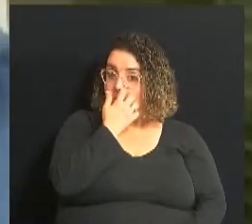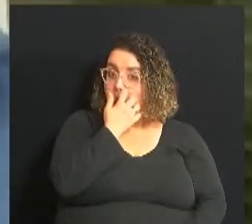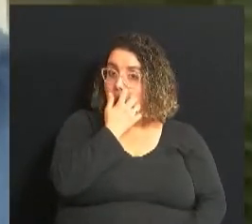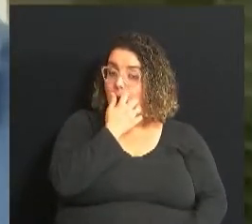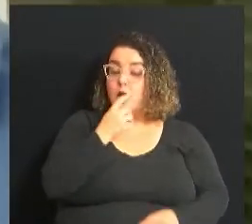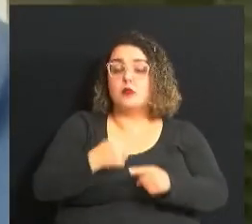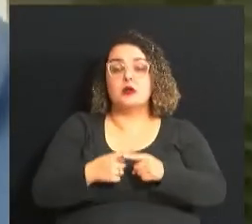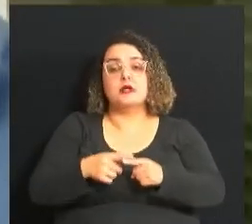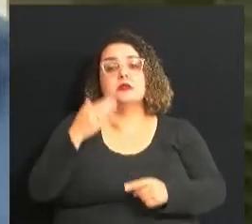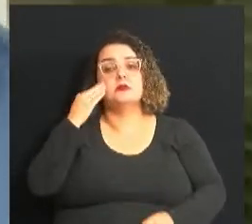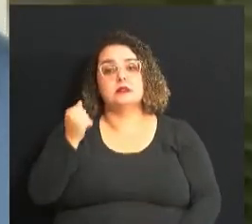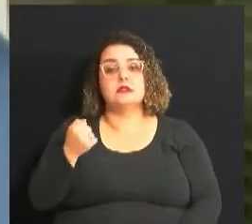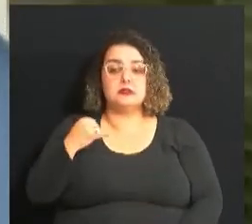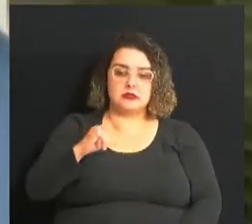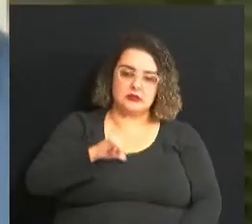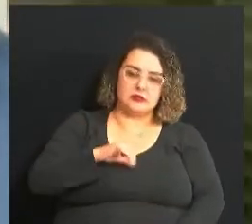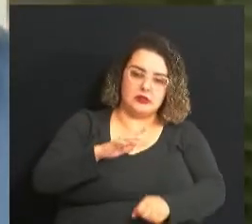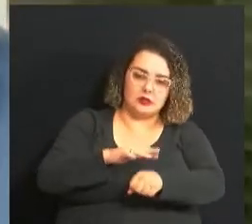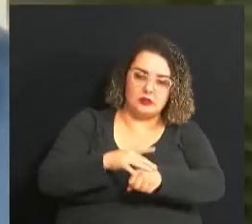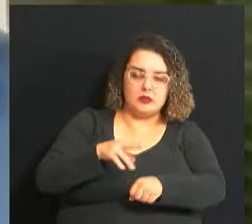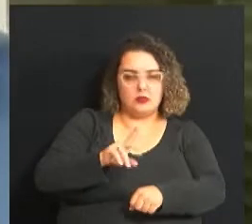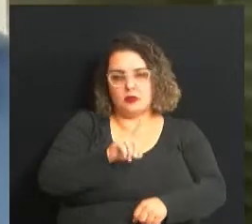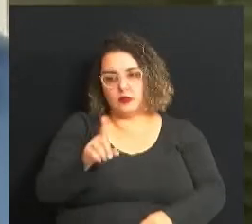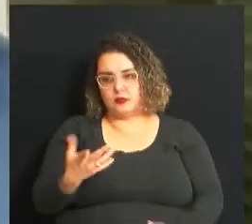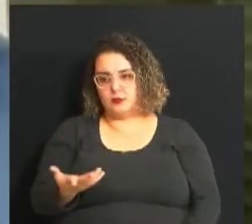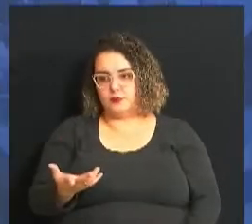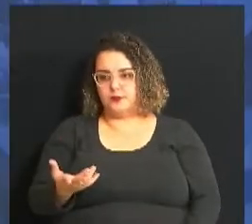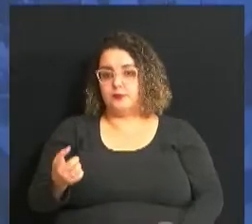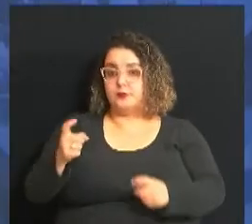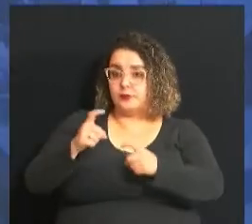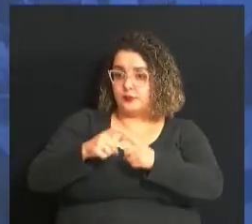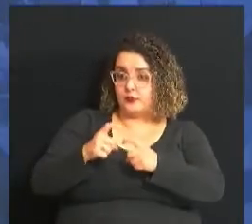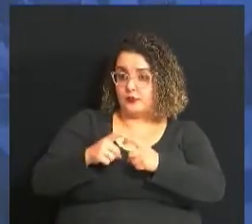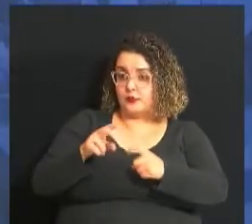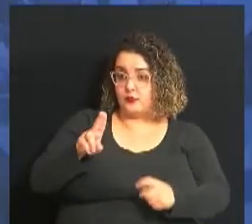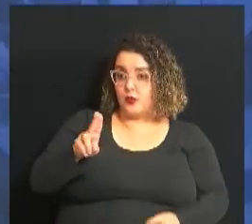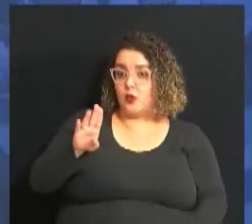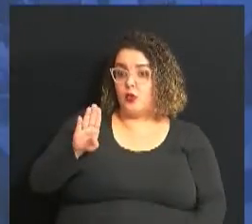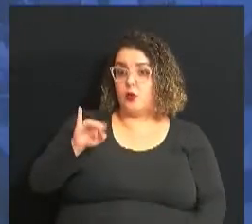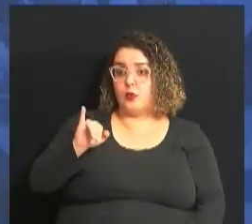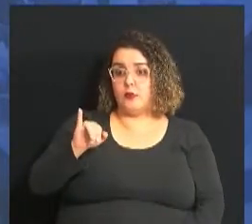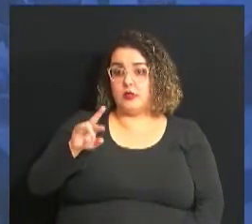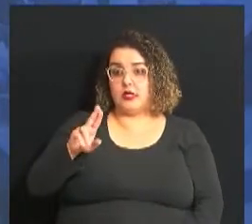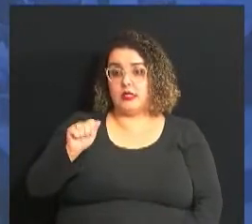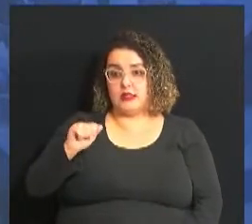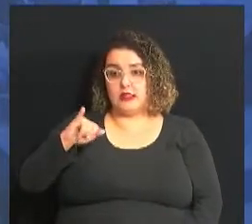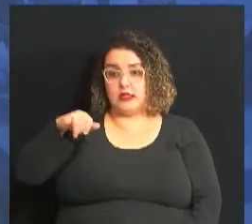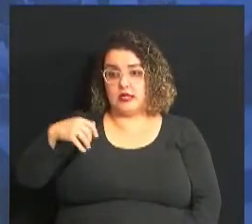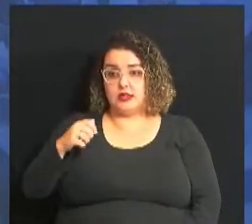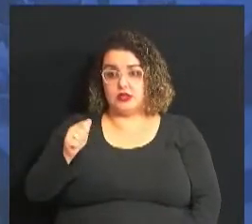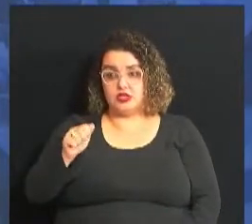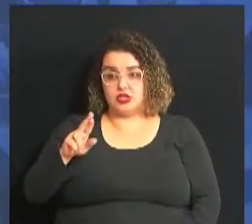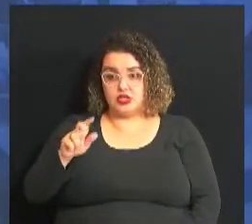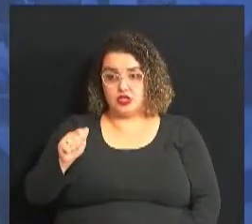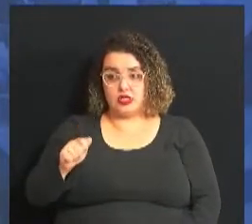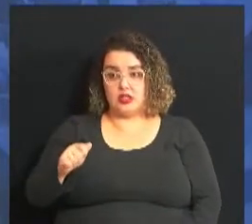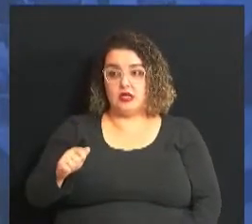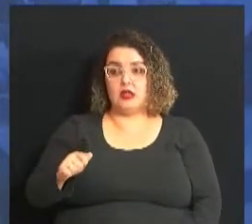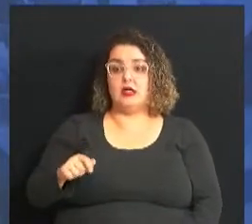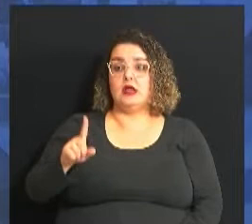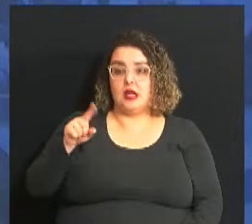não. É isso que nós preconizamos. Dr. Ubirajara Ferreira, ele é médico urologista, ele está aqui na